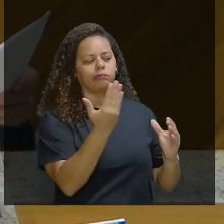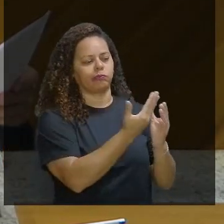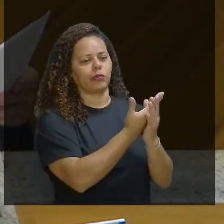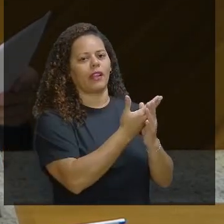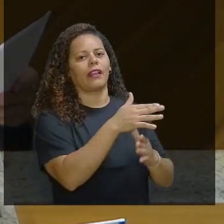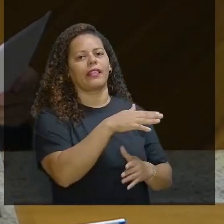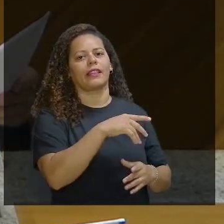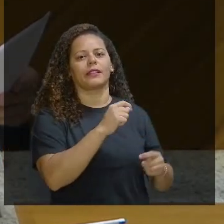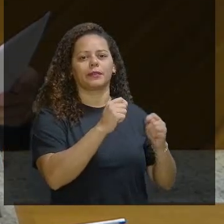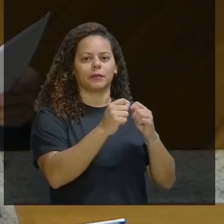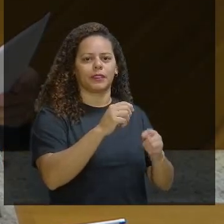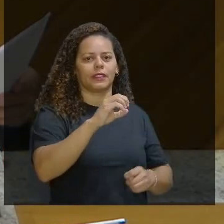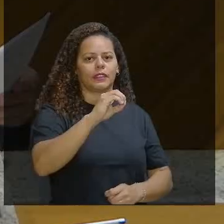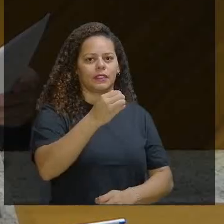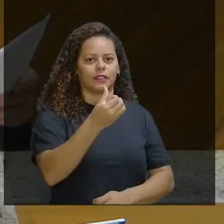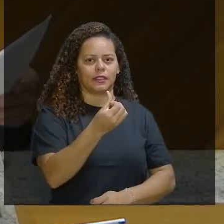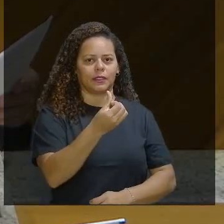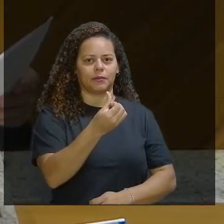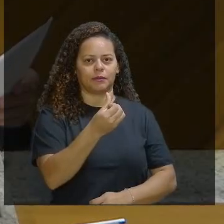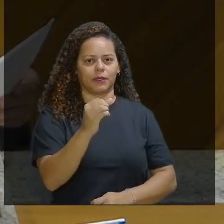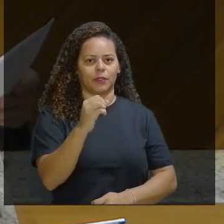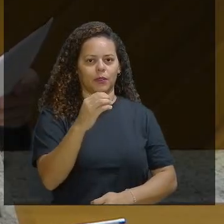administrativo, o número dele é